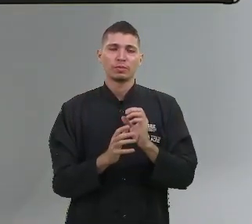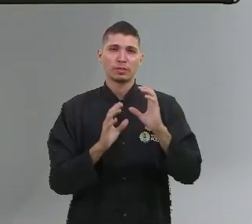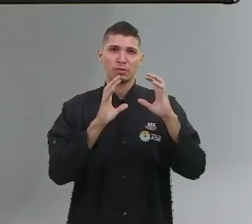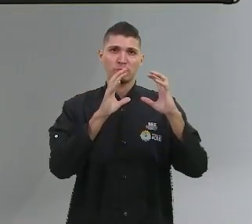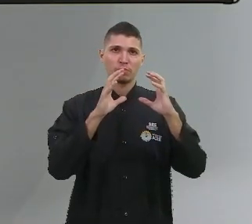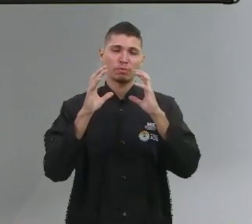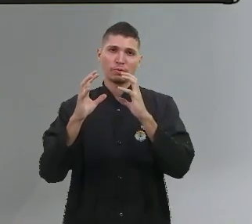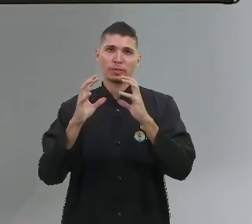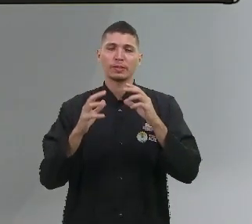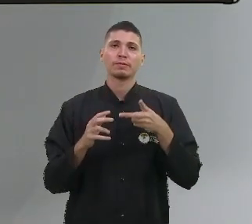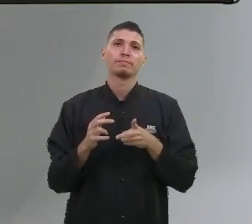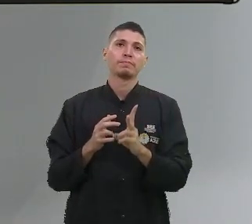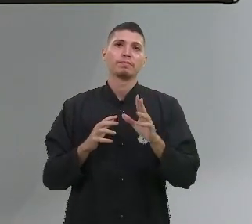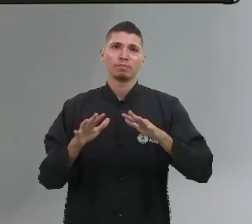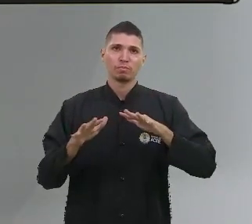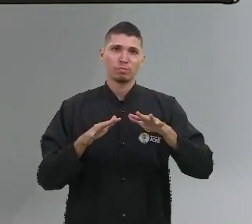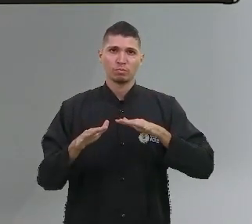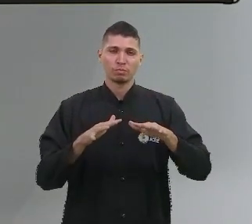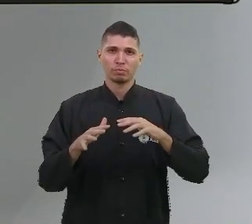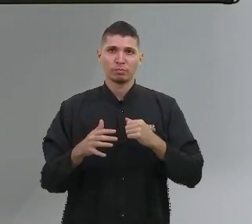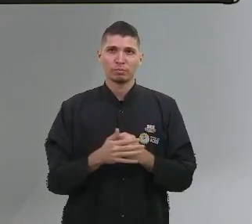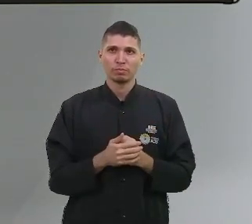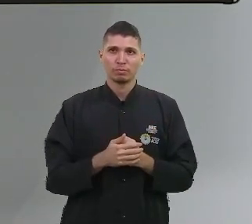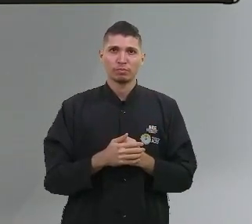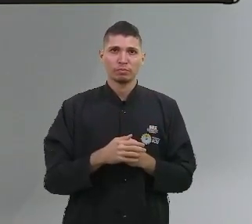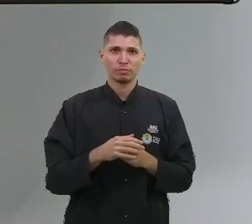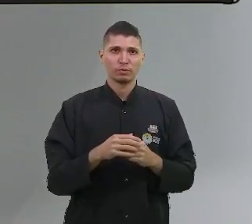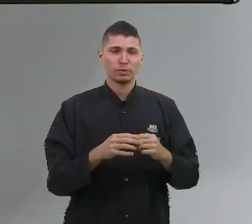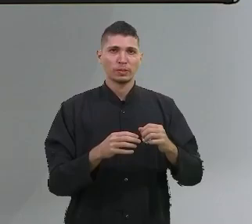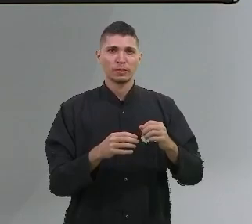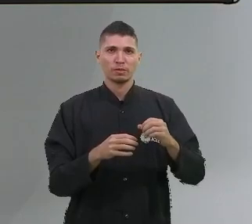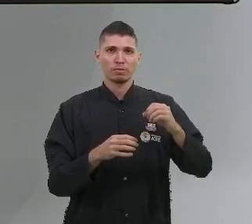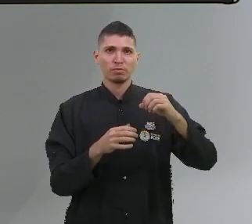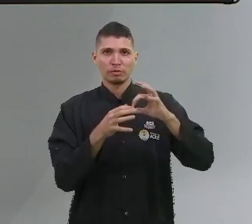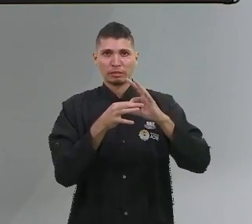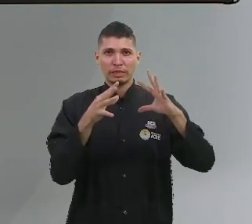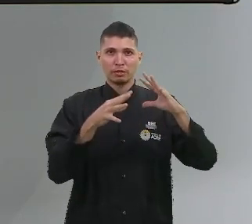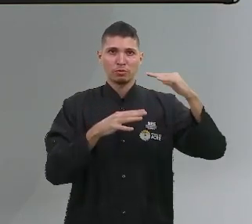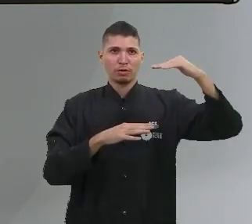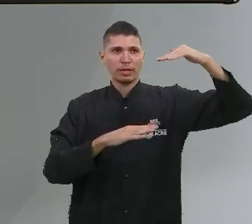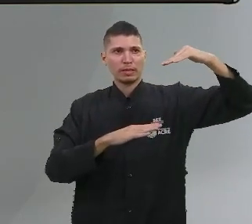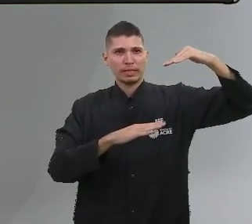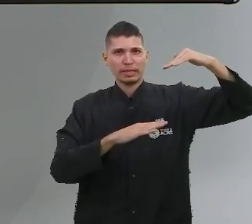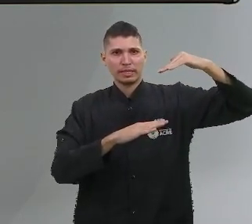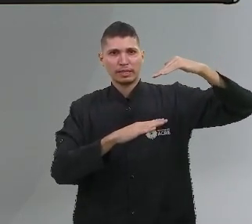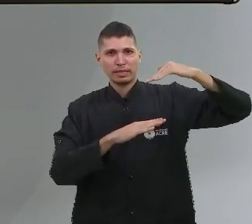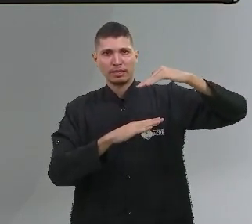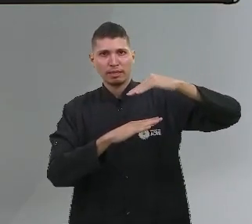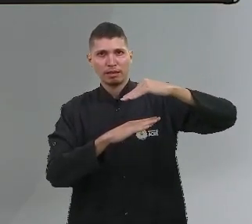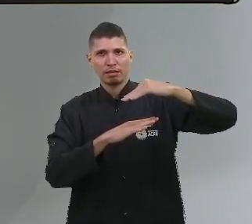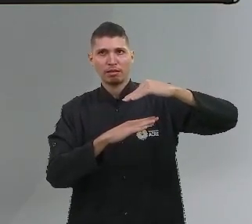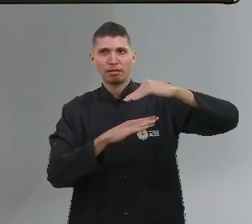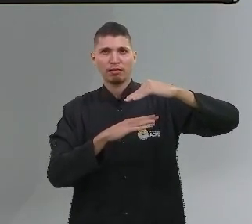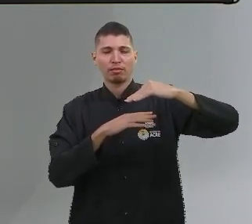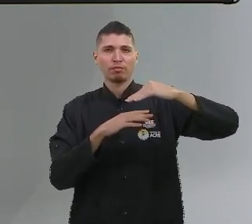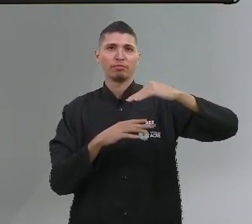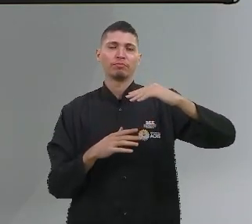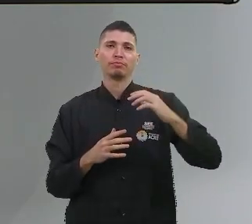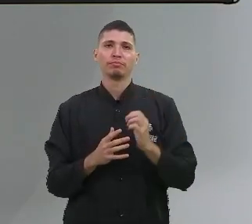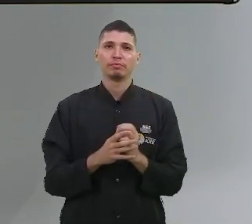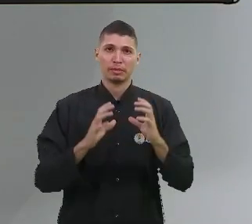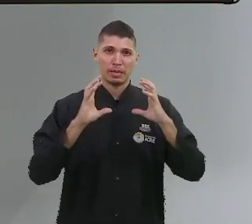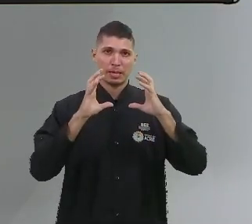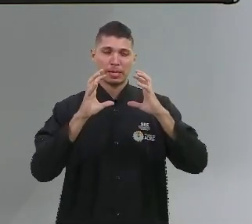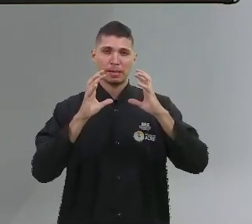movimento. Ou seja, no momento que eu solto o carrinho, as bolas estão lá dentro desse carrinho, Quando esse